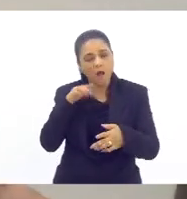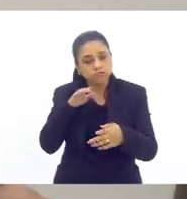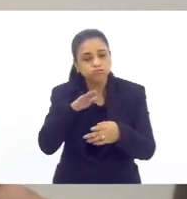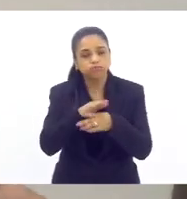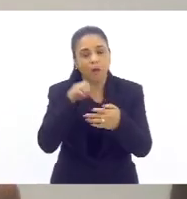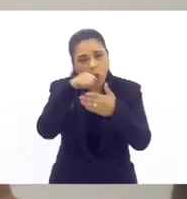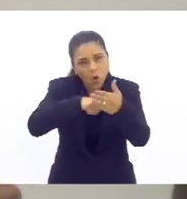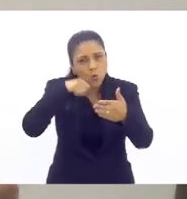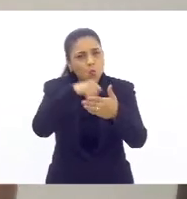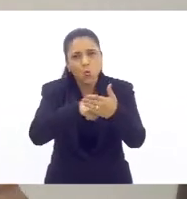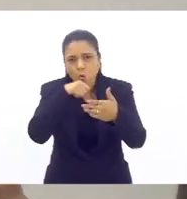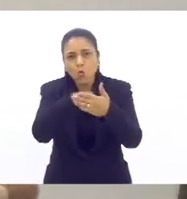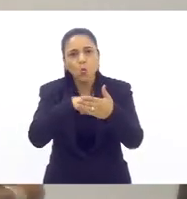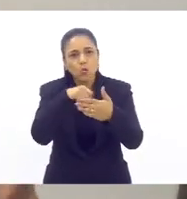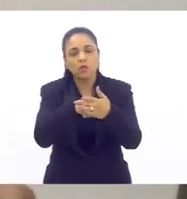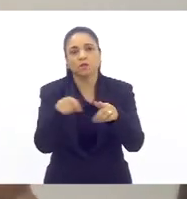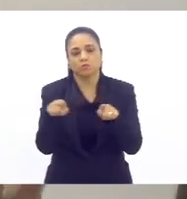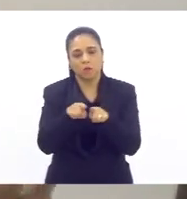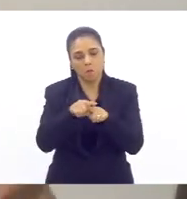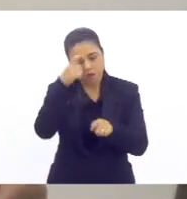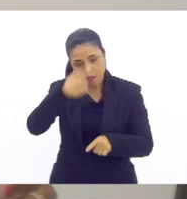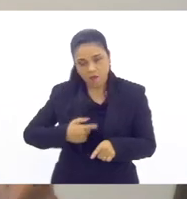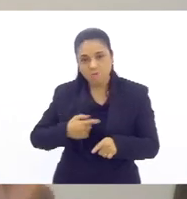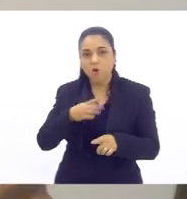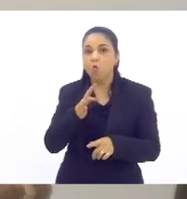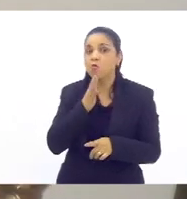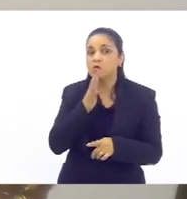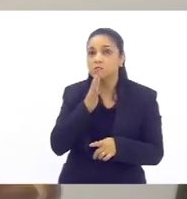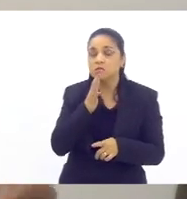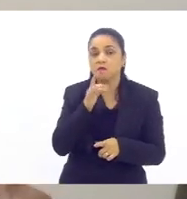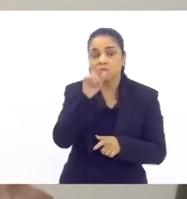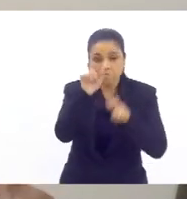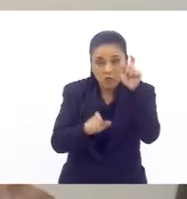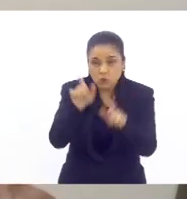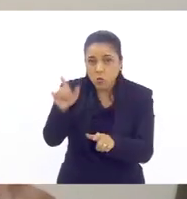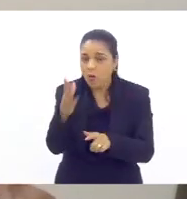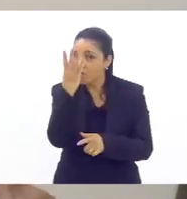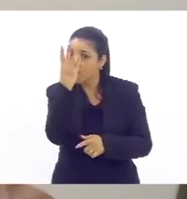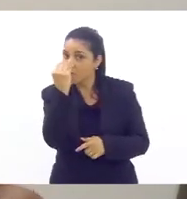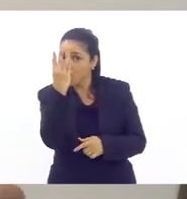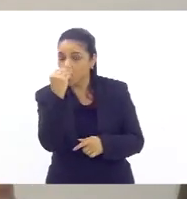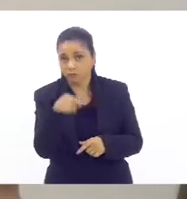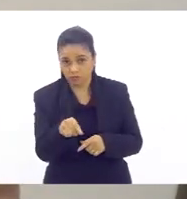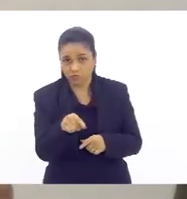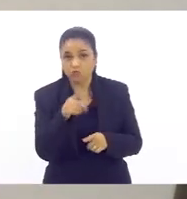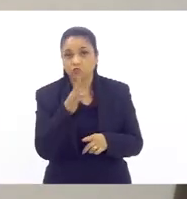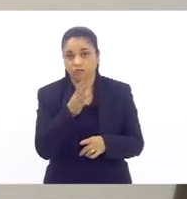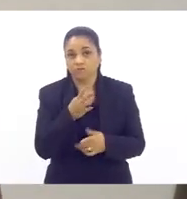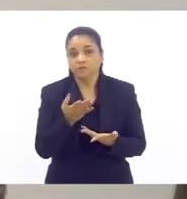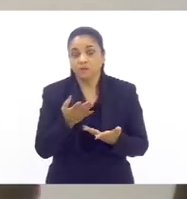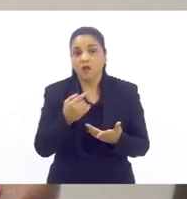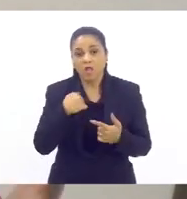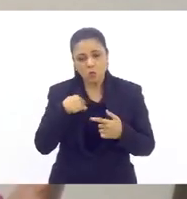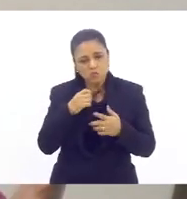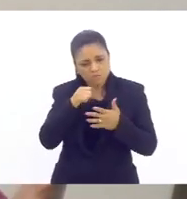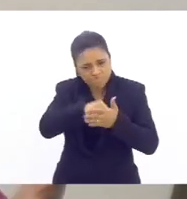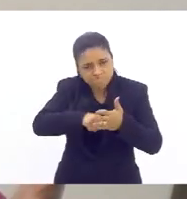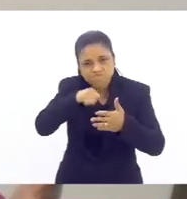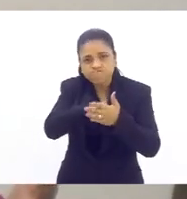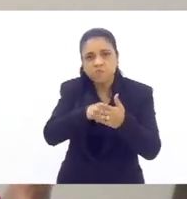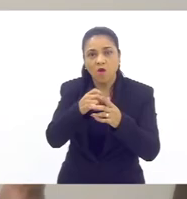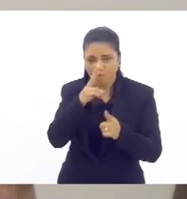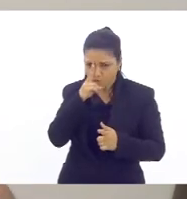luta contra o reconhecimento de pessoas através de fotografias né então enquanto eu tiver forças